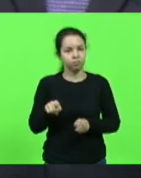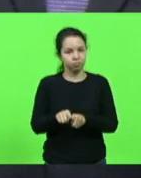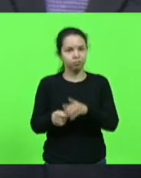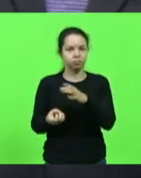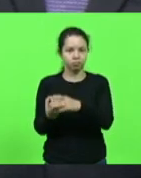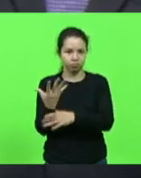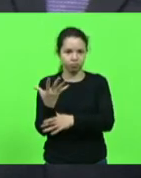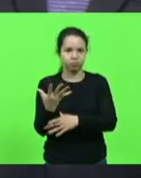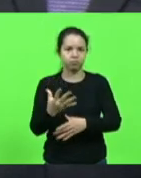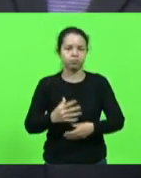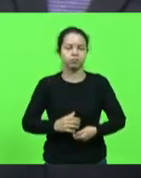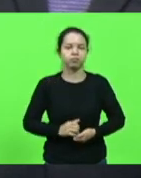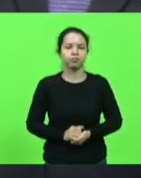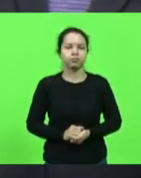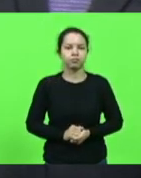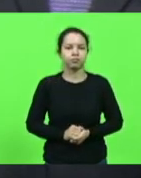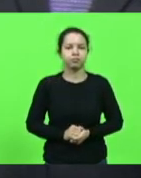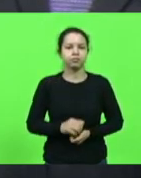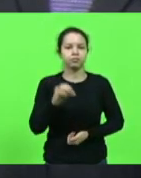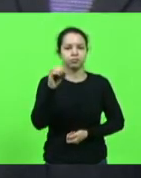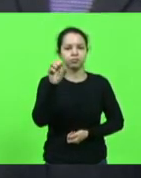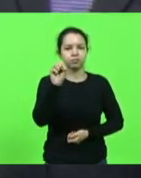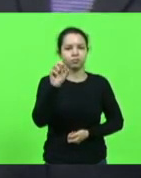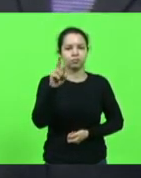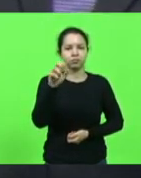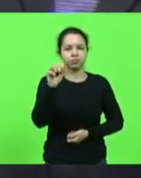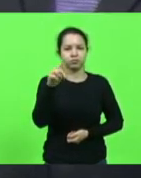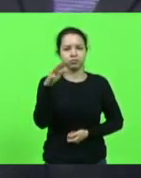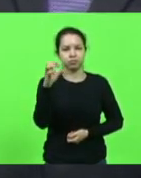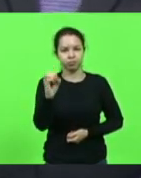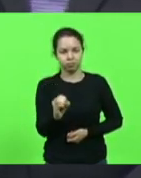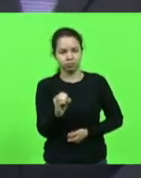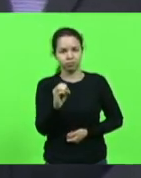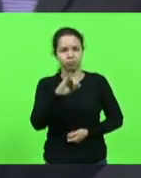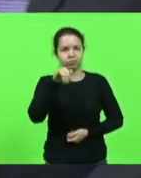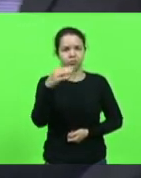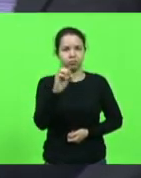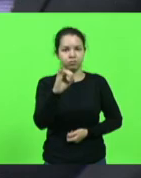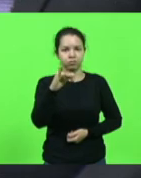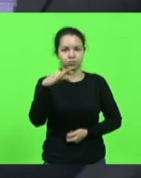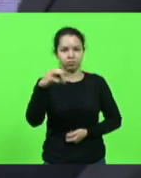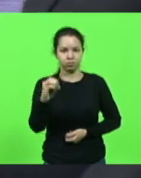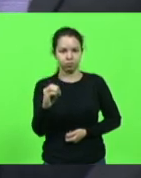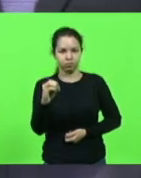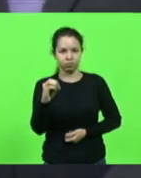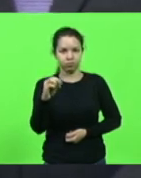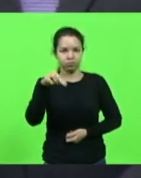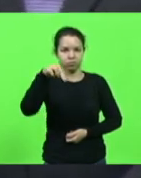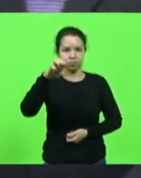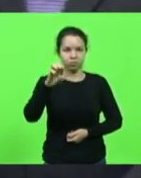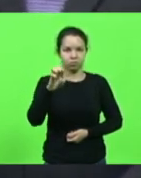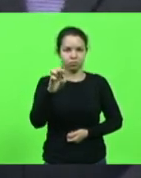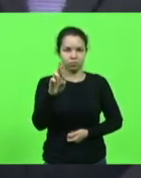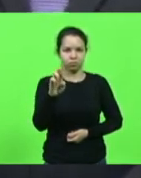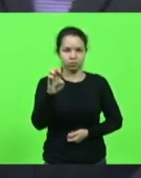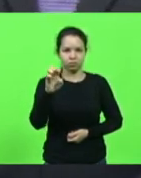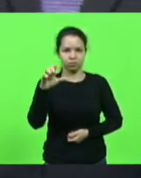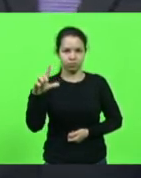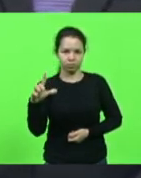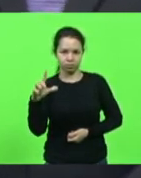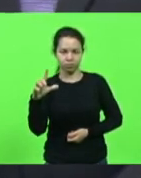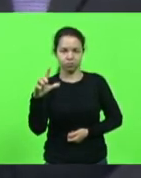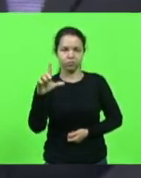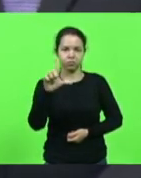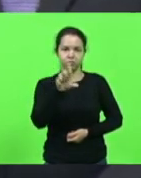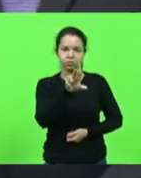naturalmente. Oswaldo Rodrigues Cabral, Joy Colasso, Nereu Ramos, Luiz